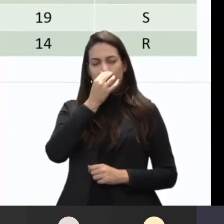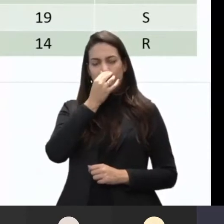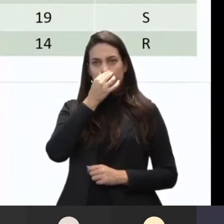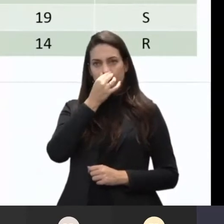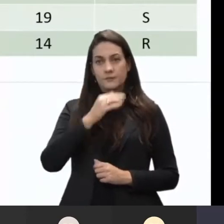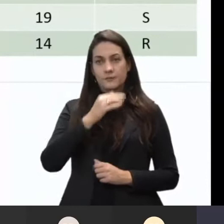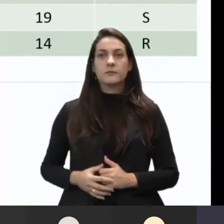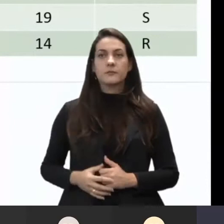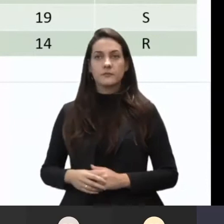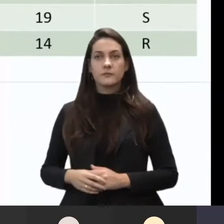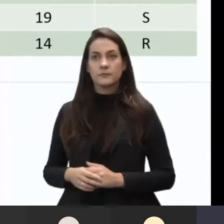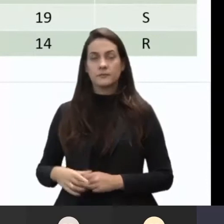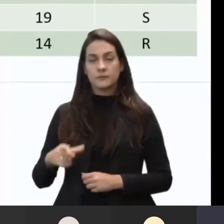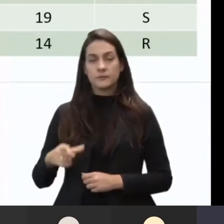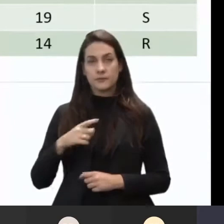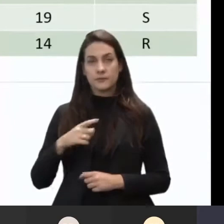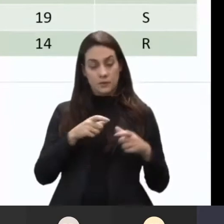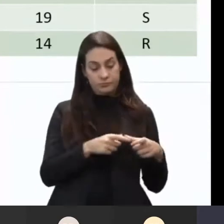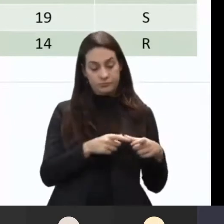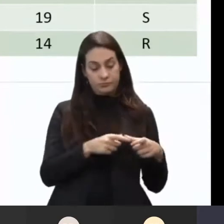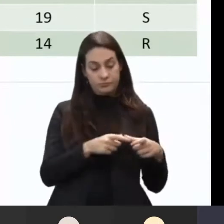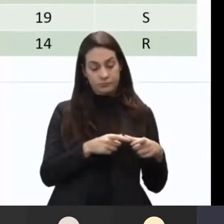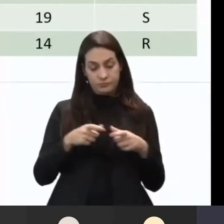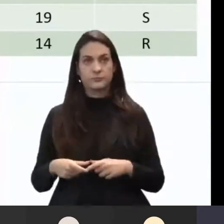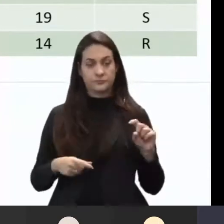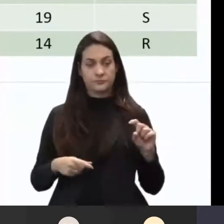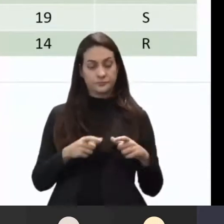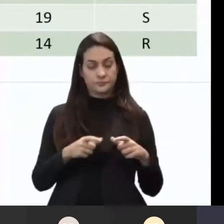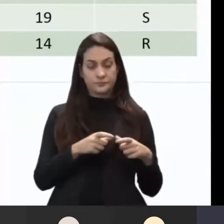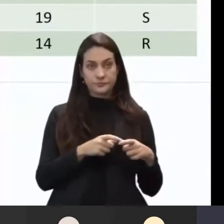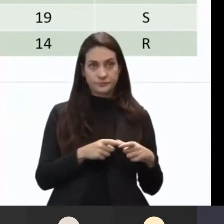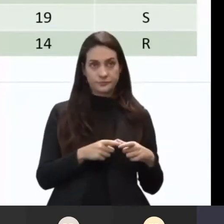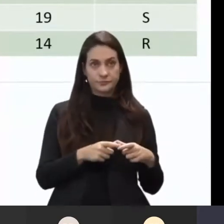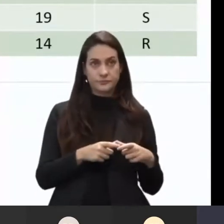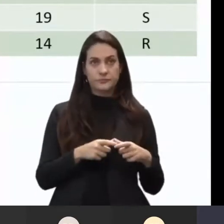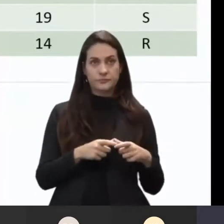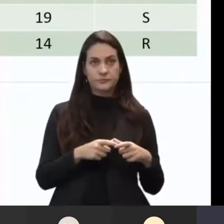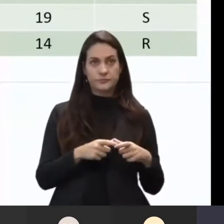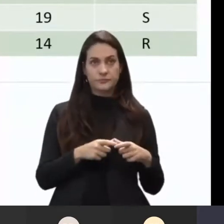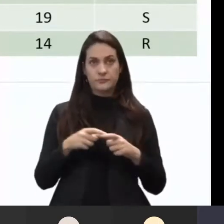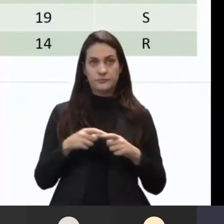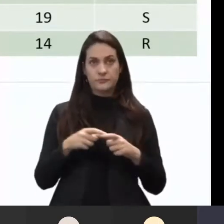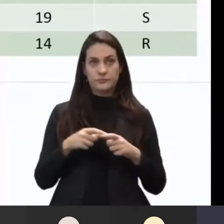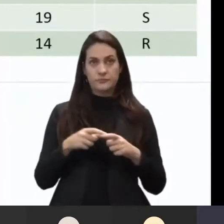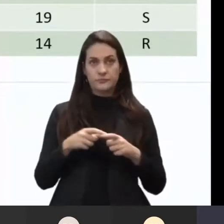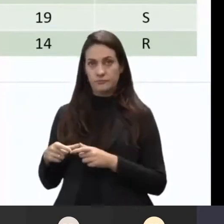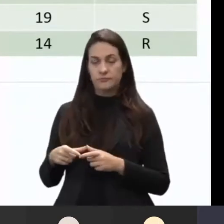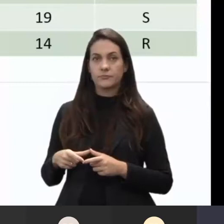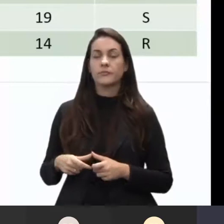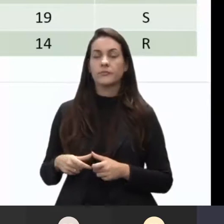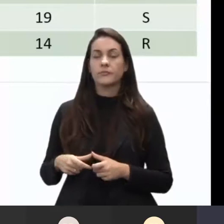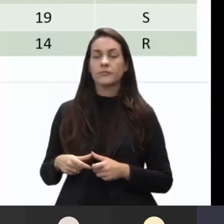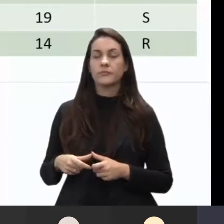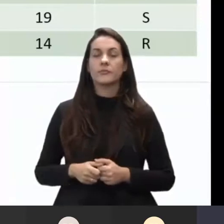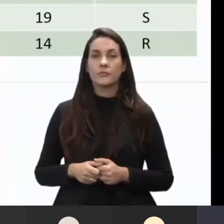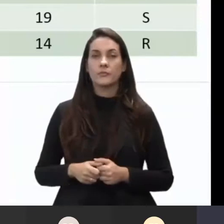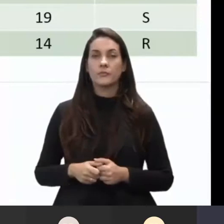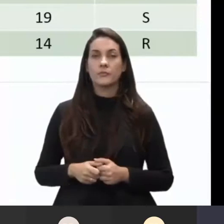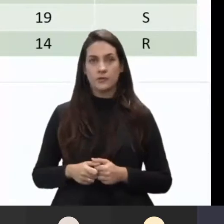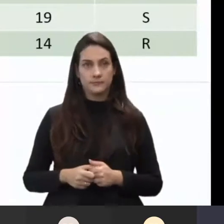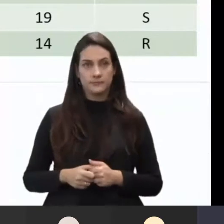antimicrobianos. Nós fizemos 2 plaquinhas, uma com Escherichia coli e outra com Staphylococcus aureus.